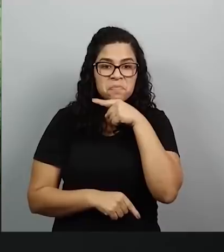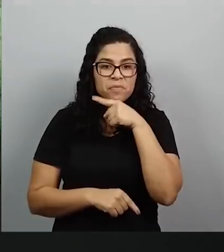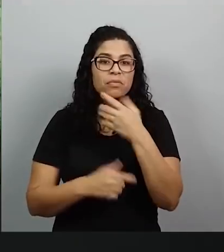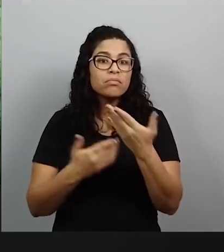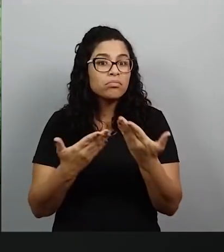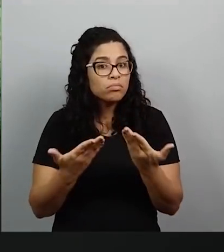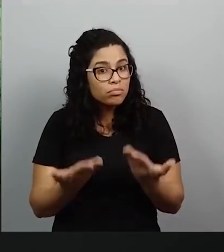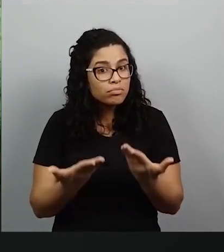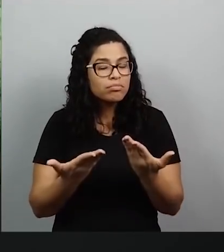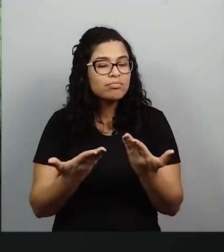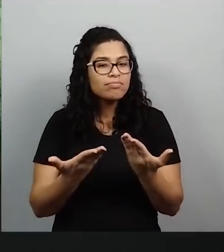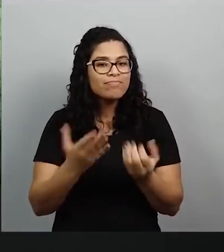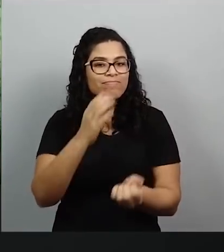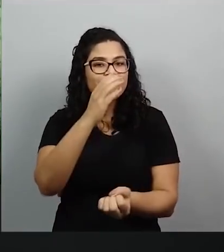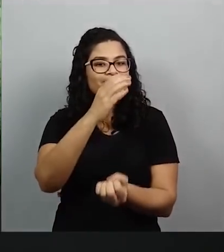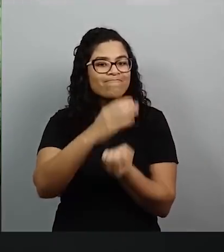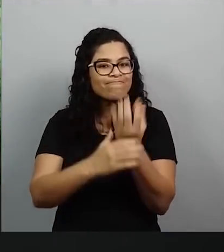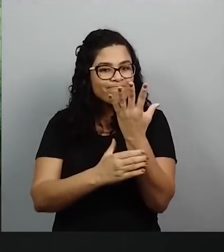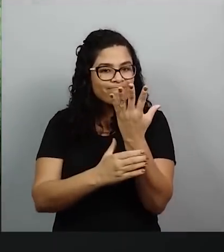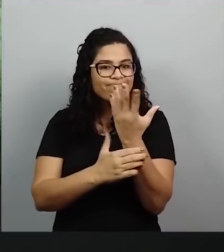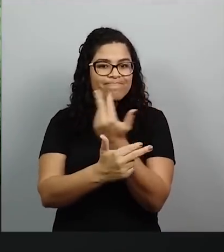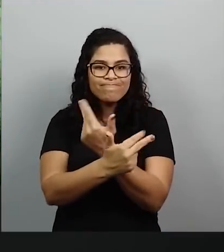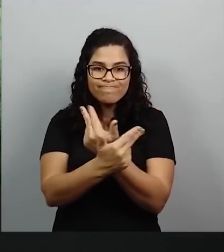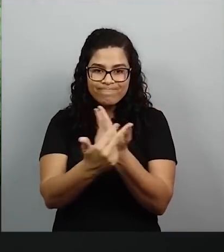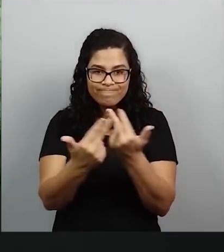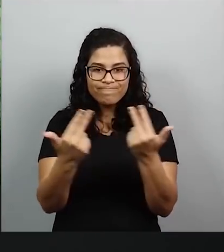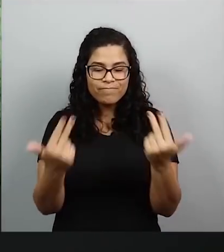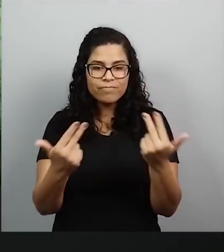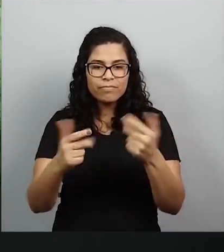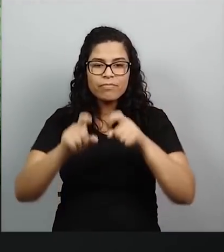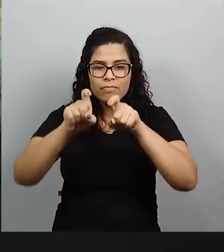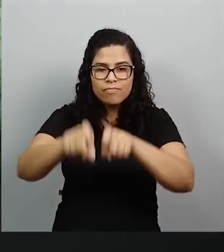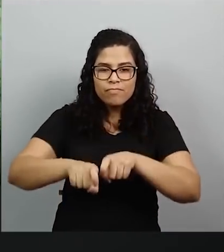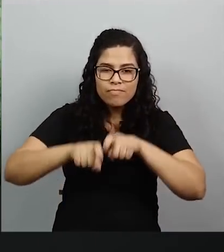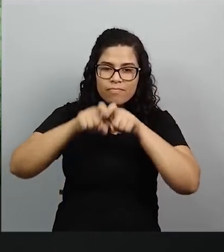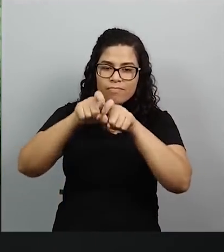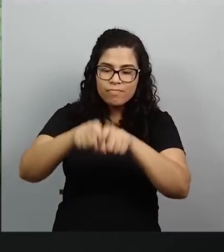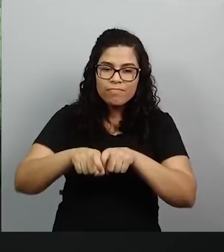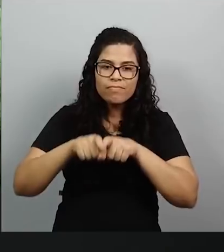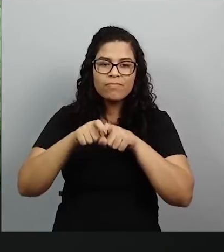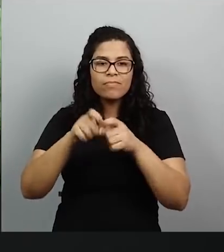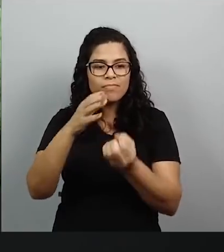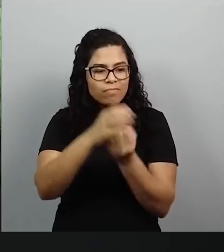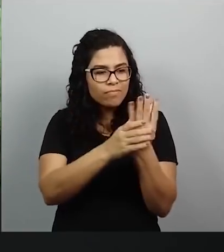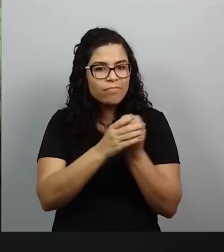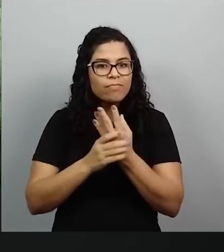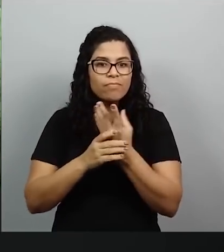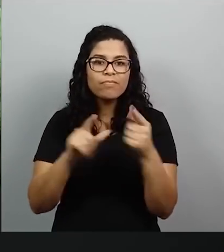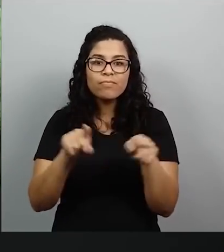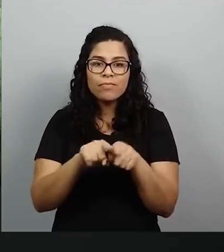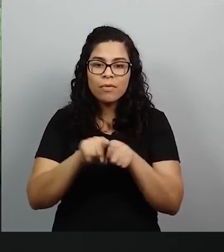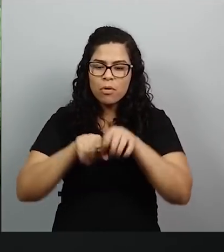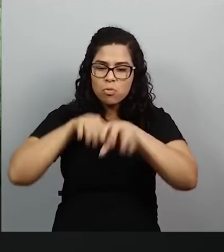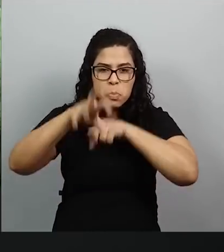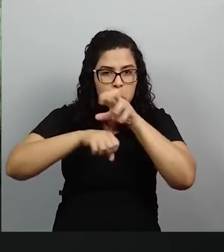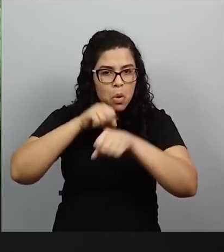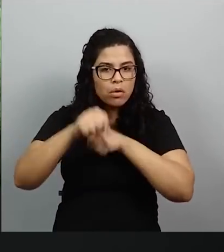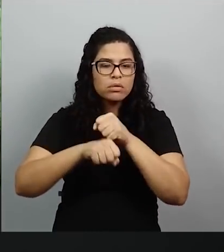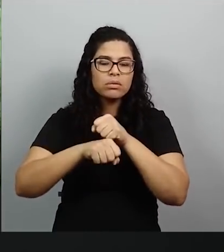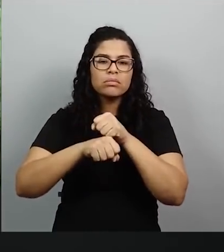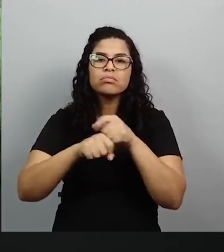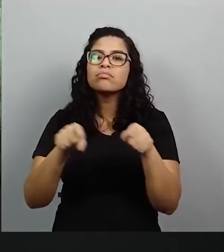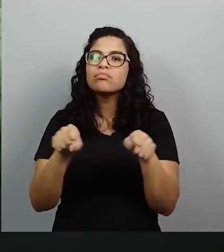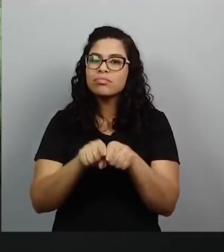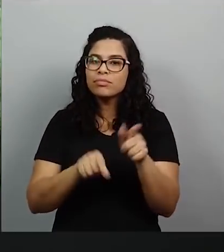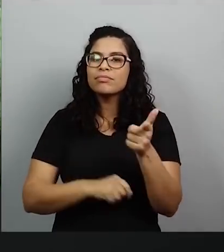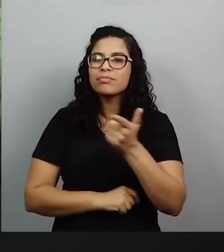e também para a criação de fazendas onde teriam aí a